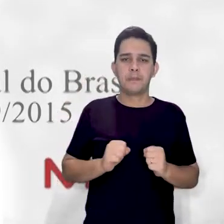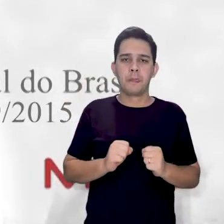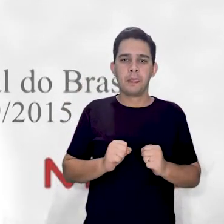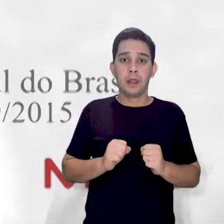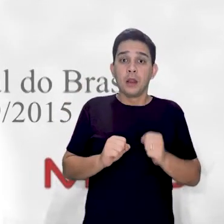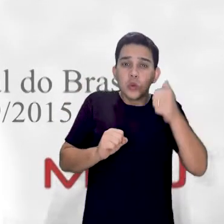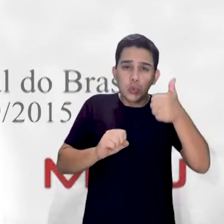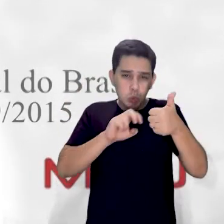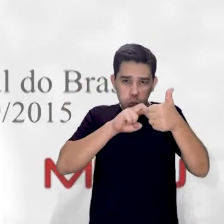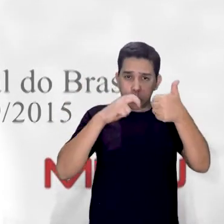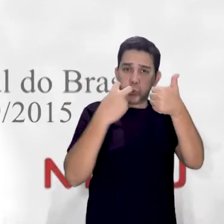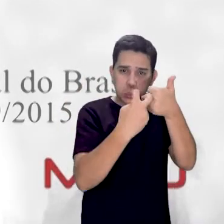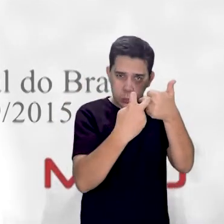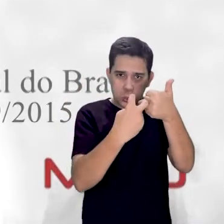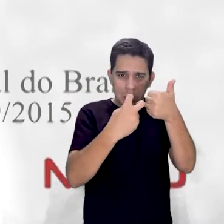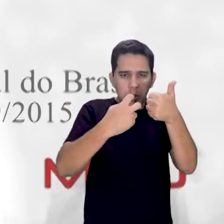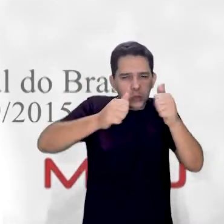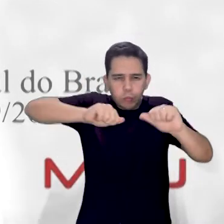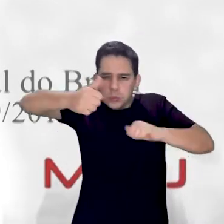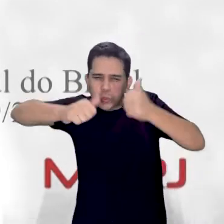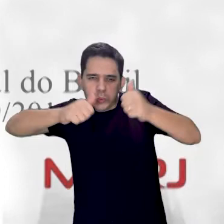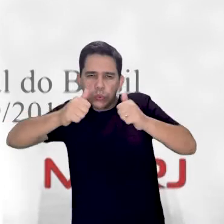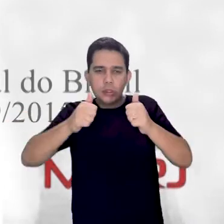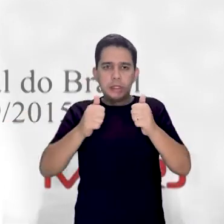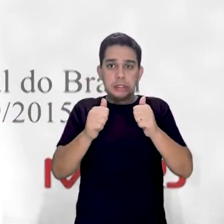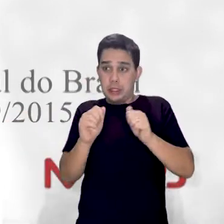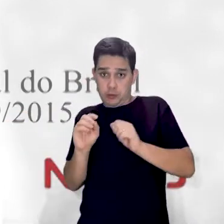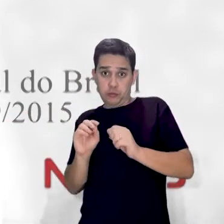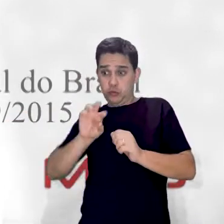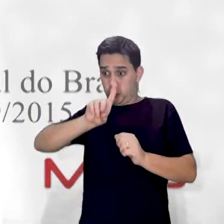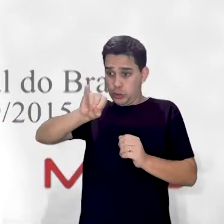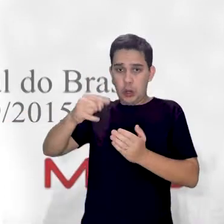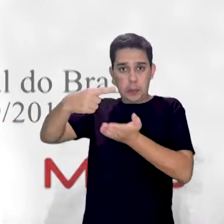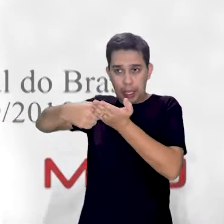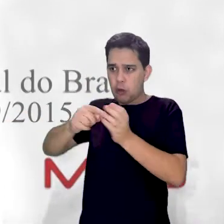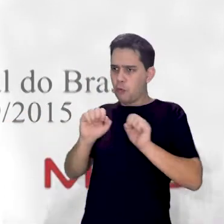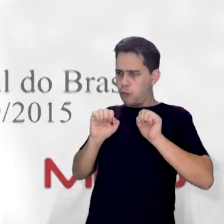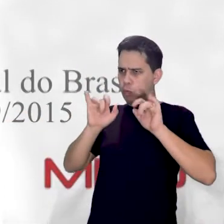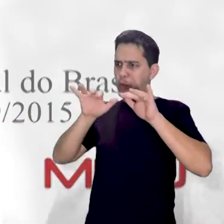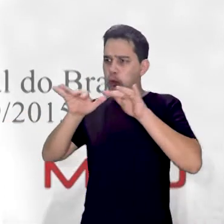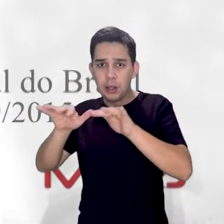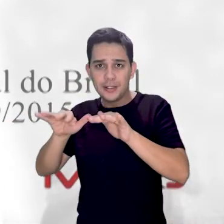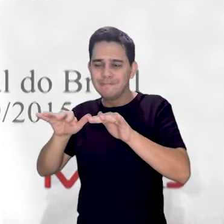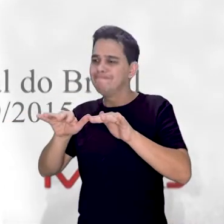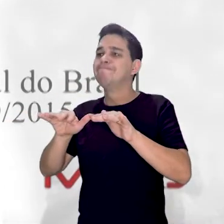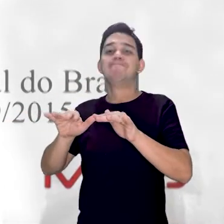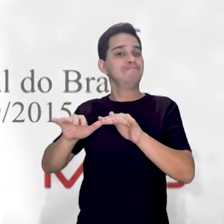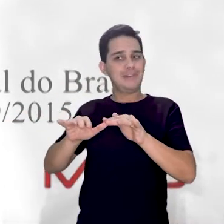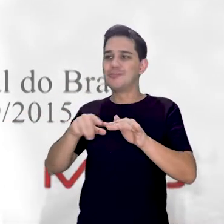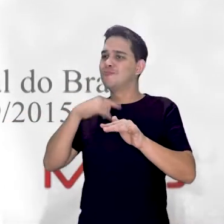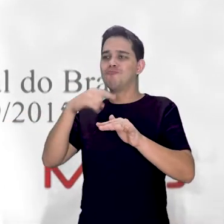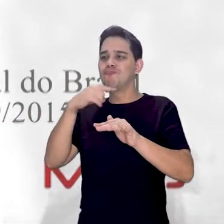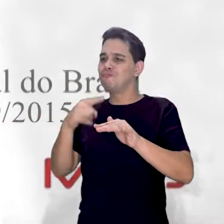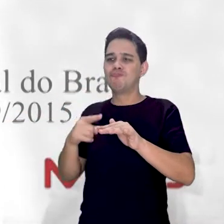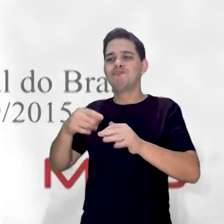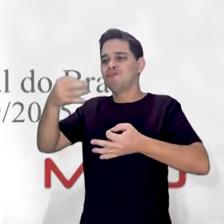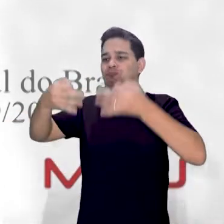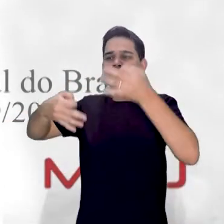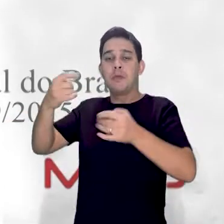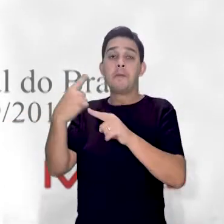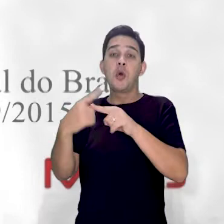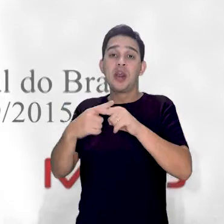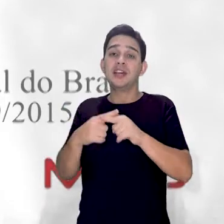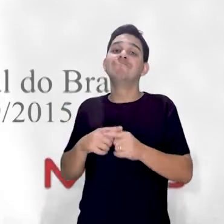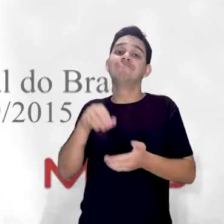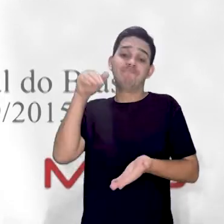ao comparecerem na data designada para a realização do julgamento, frise-se, não realizado por falta de quórum, afirmaram